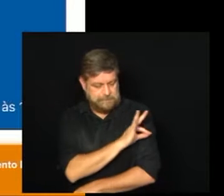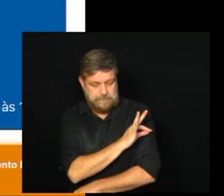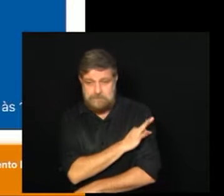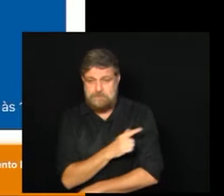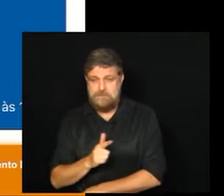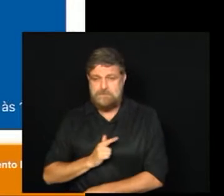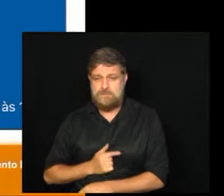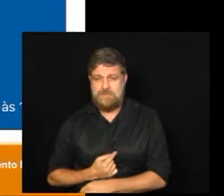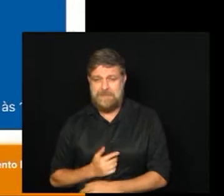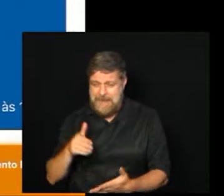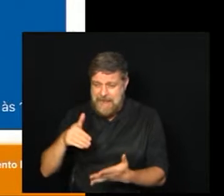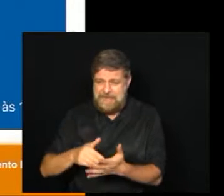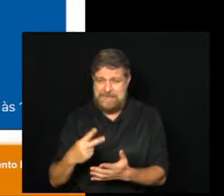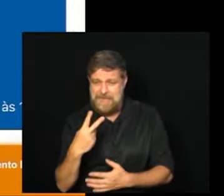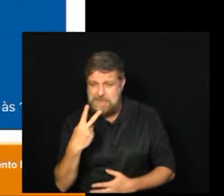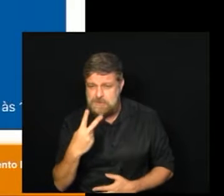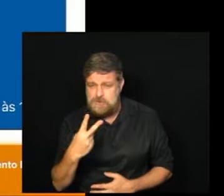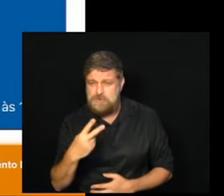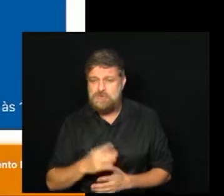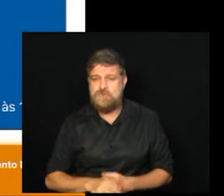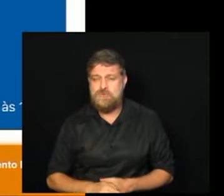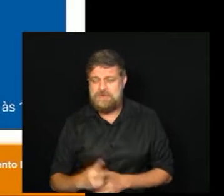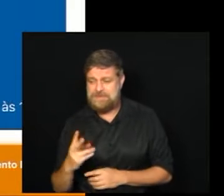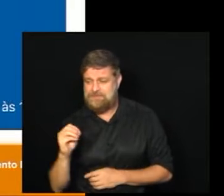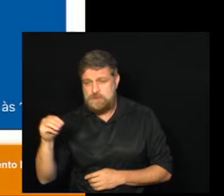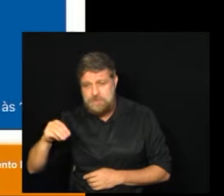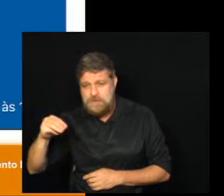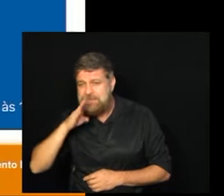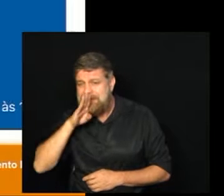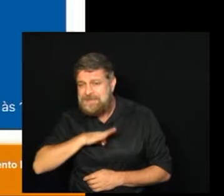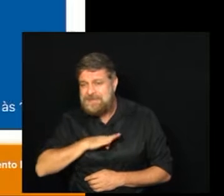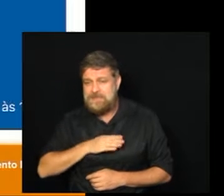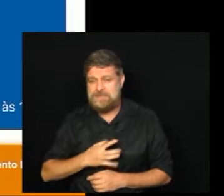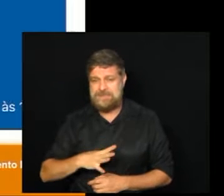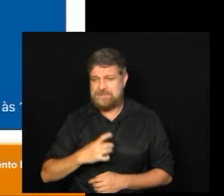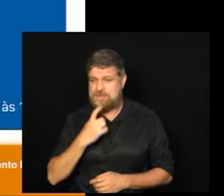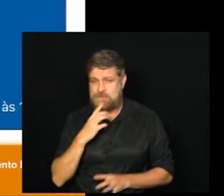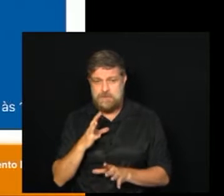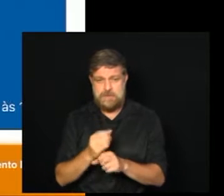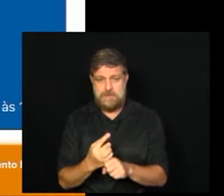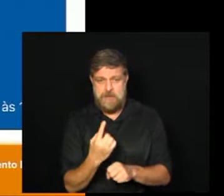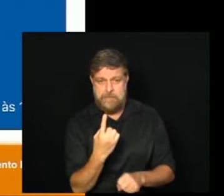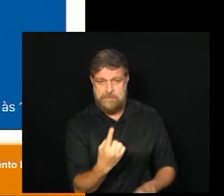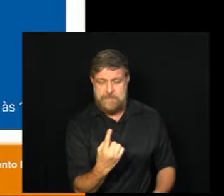às 2h20 da tarde de ontem, Campinas já tinha aplicado